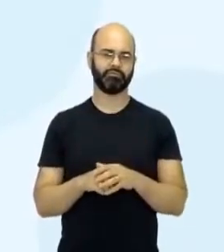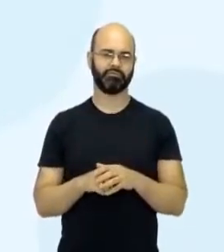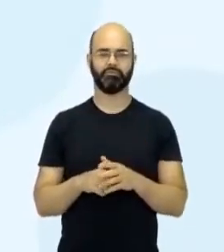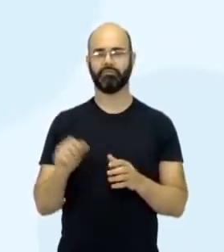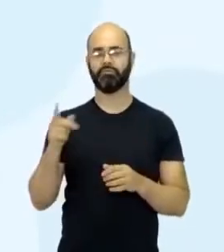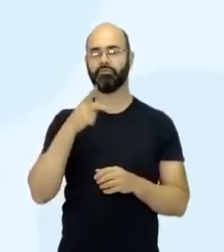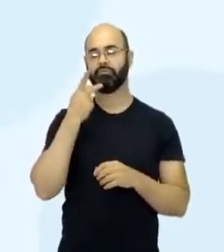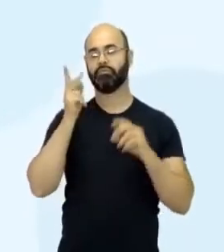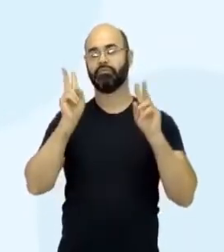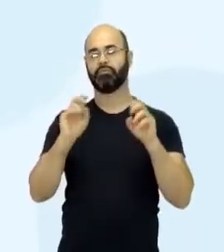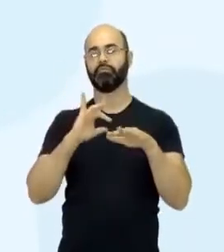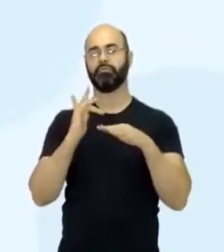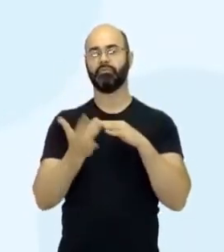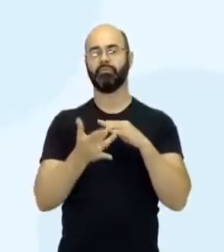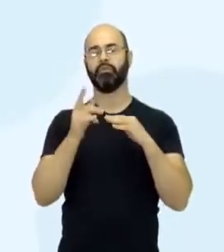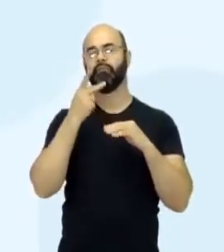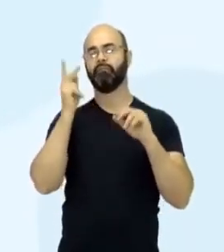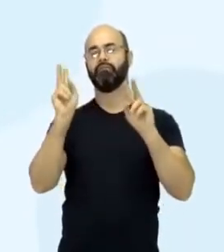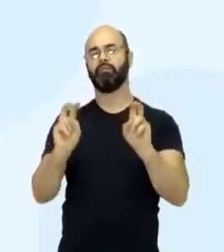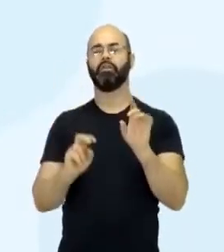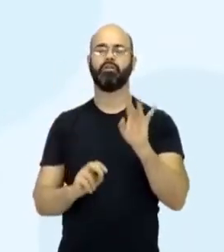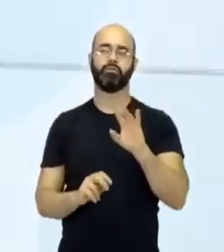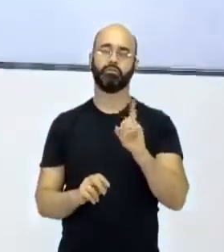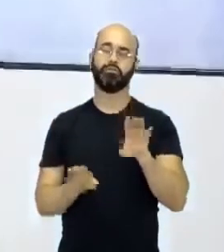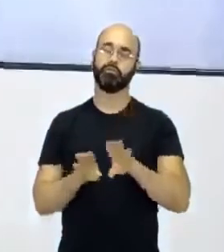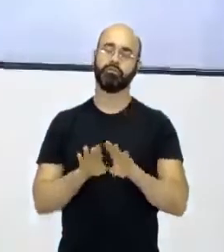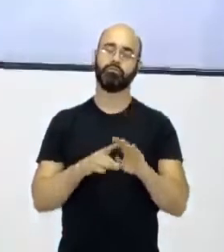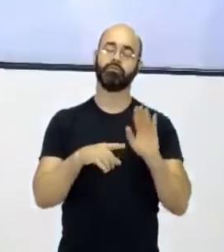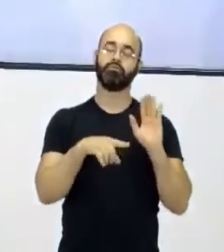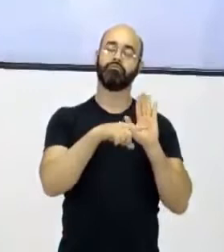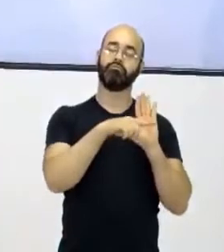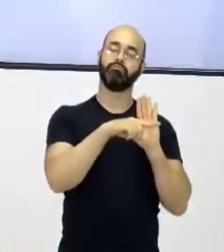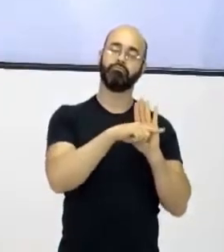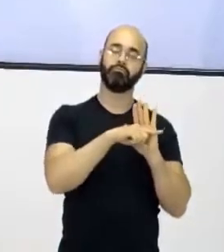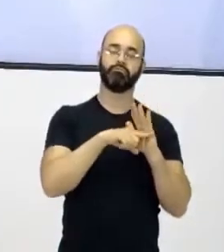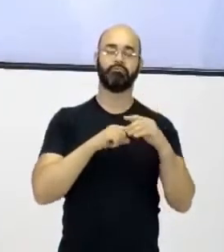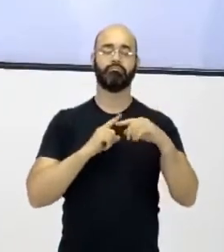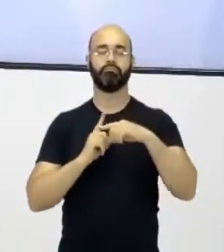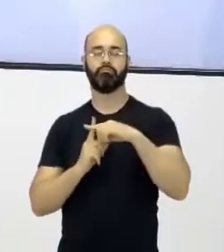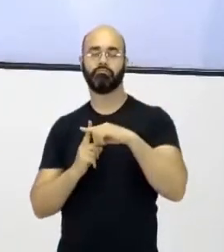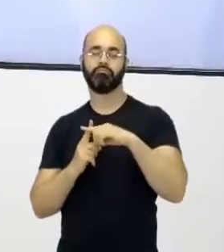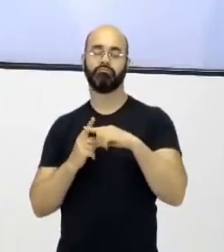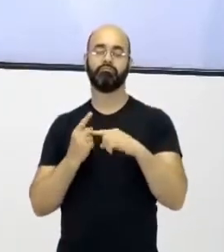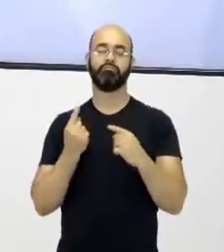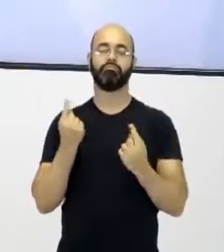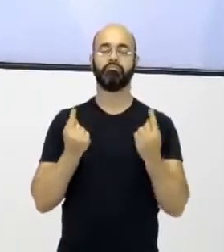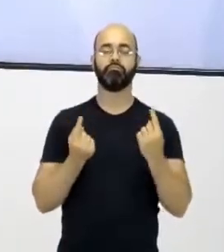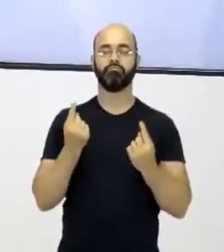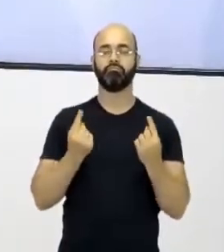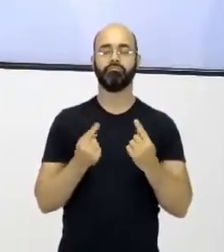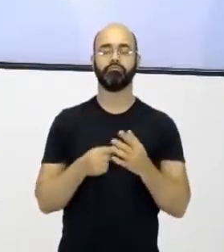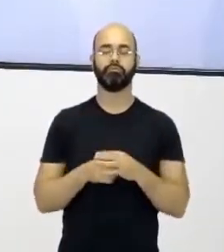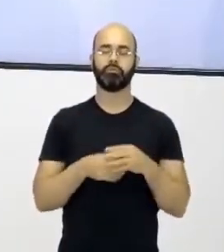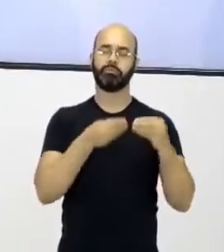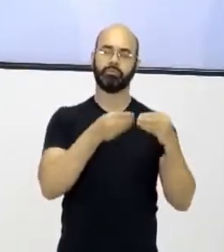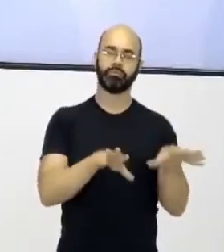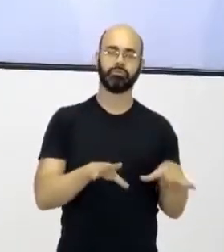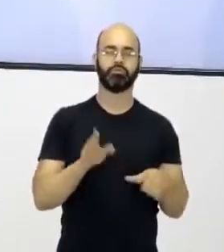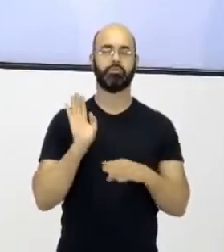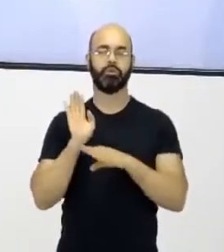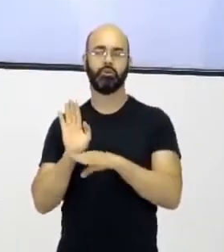simplesmente fala sobre as redes sociais, mas quais são os malefícios e os benefícios, né? E como que a gente